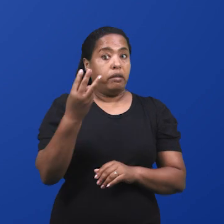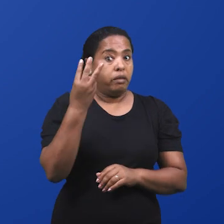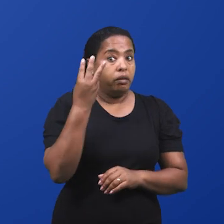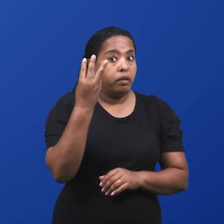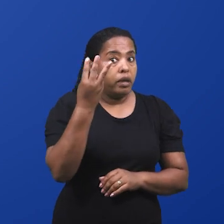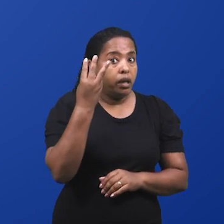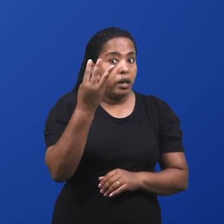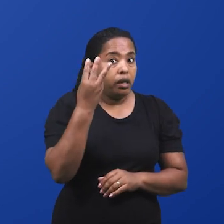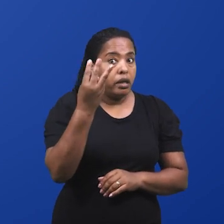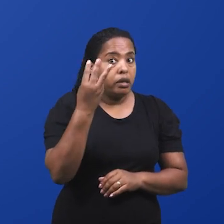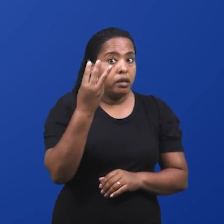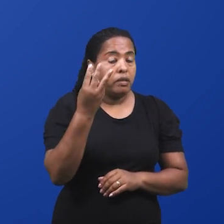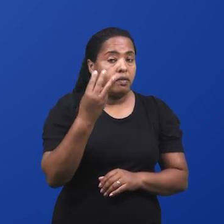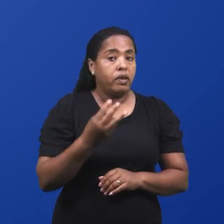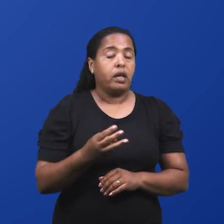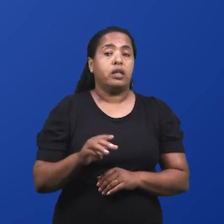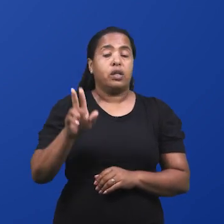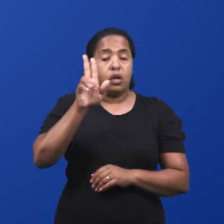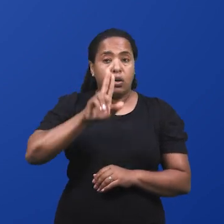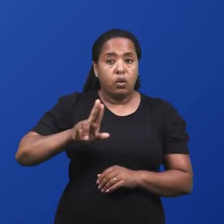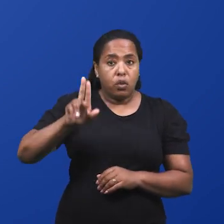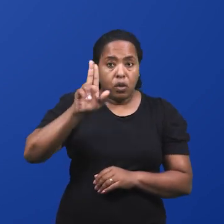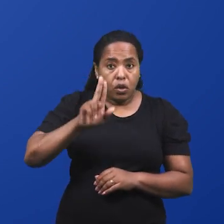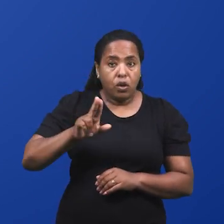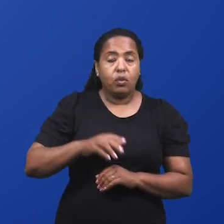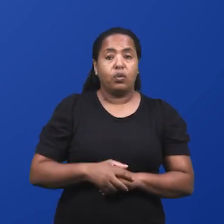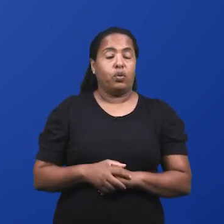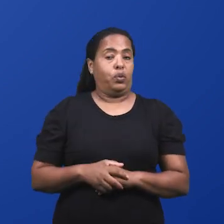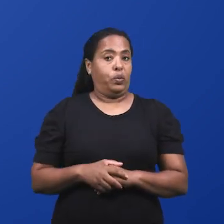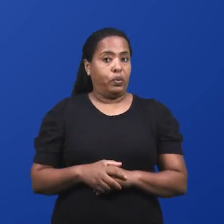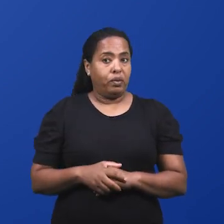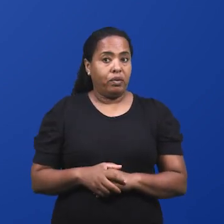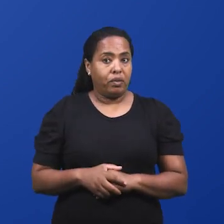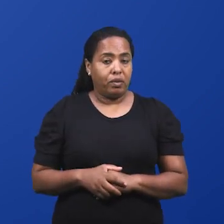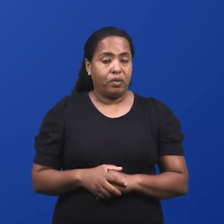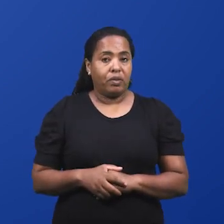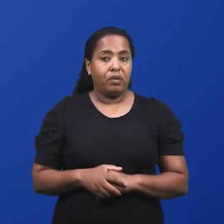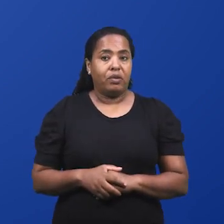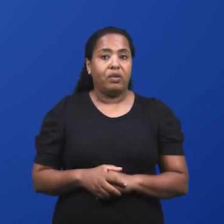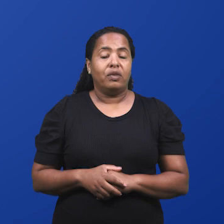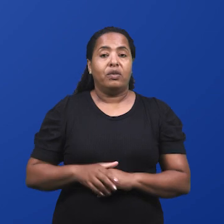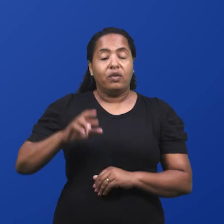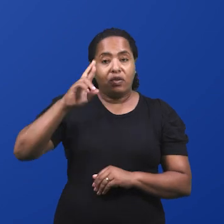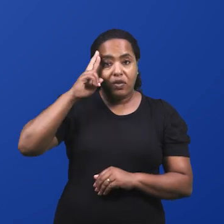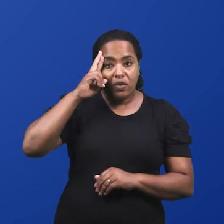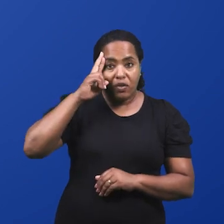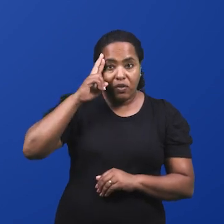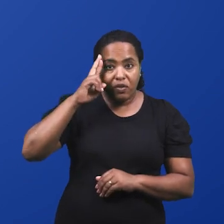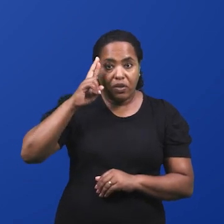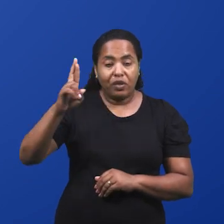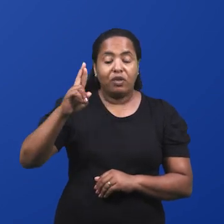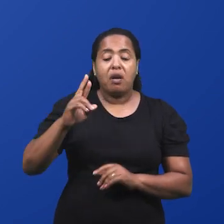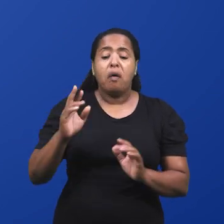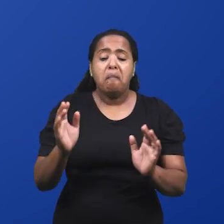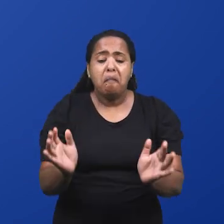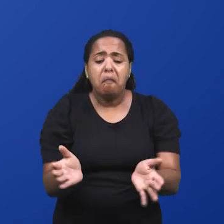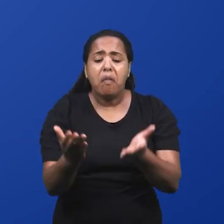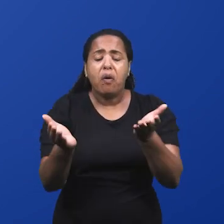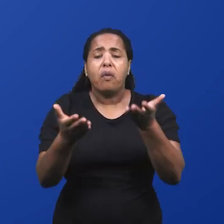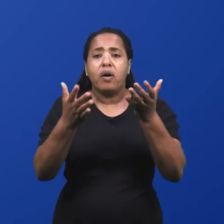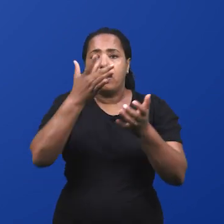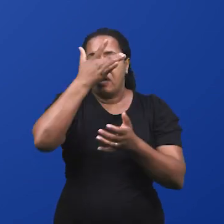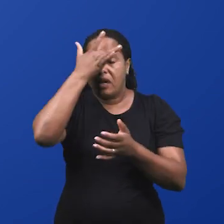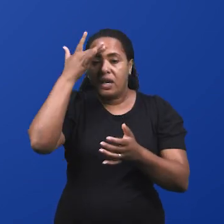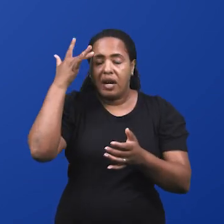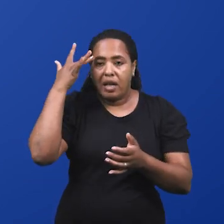nos versos 6, 7 e 9. O servo que tem um bom ânimo é aquele